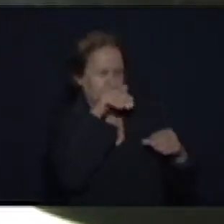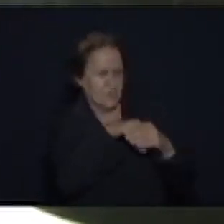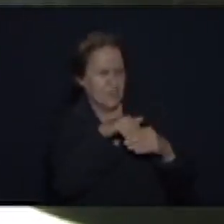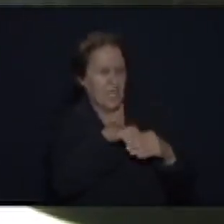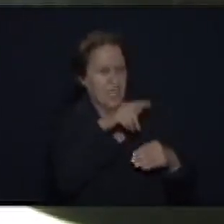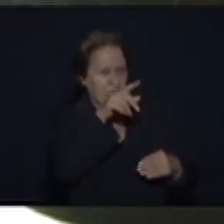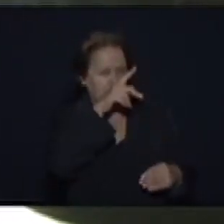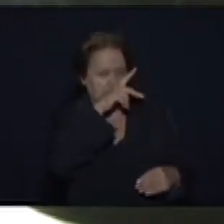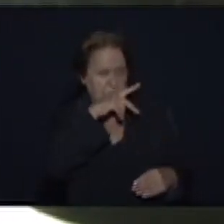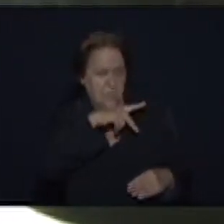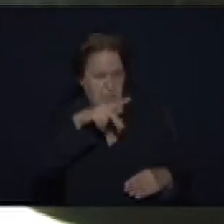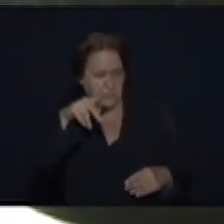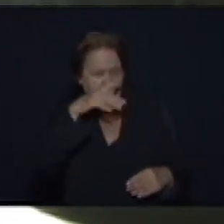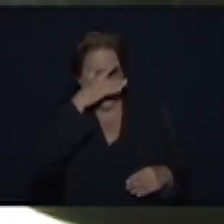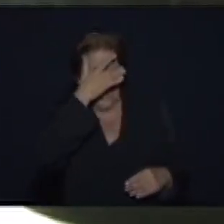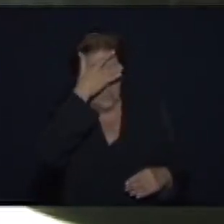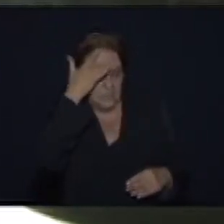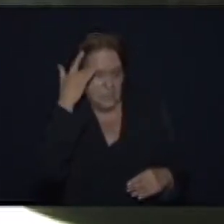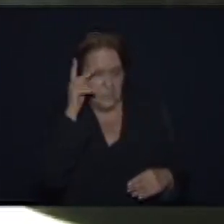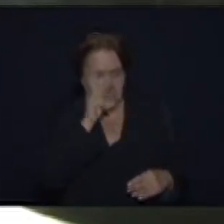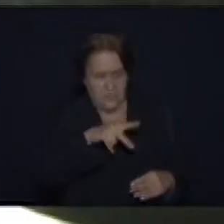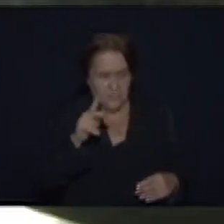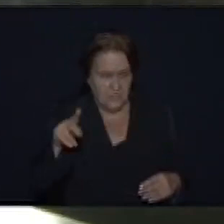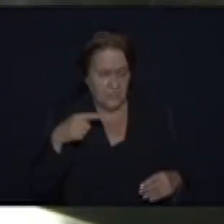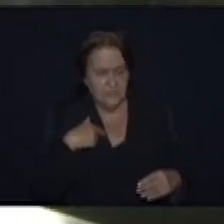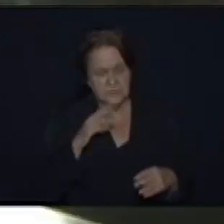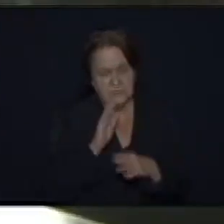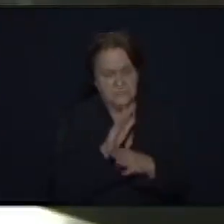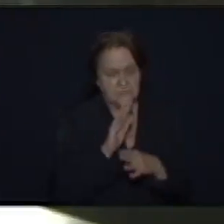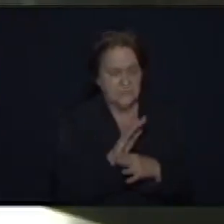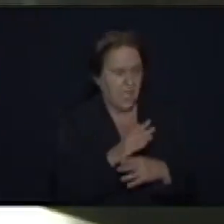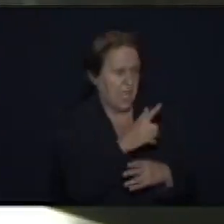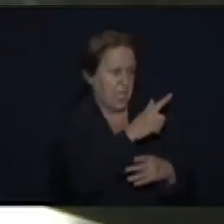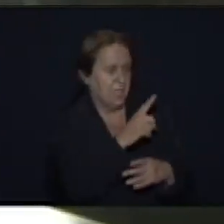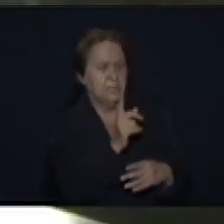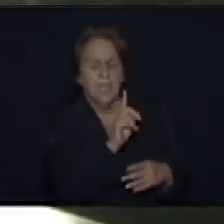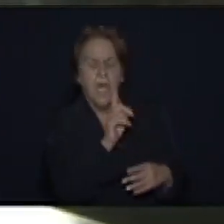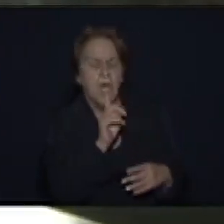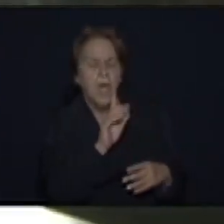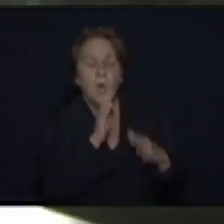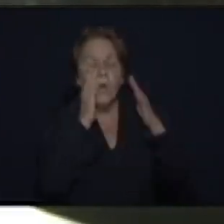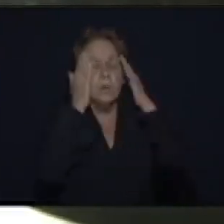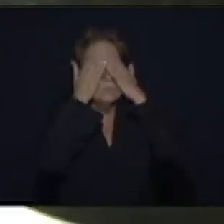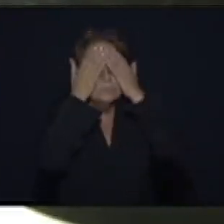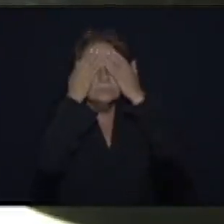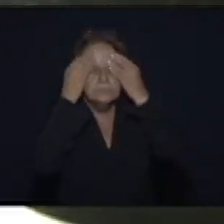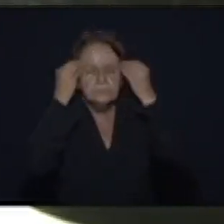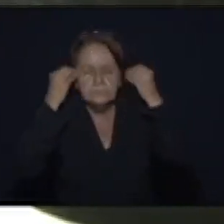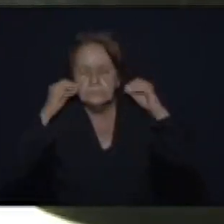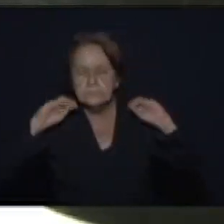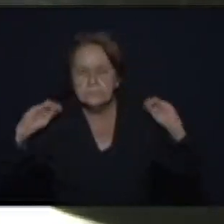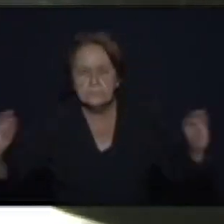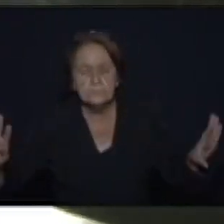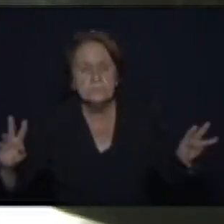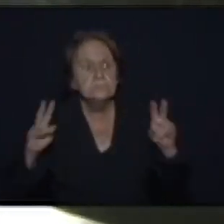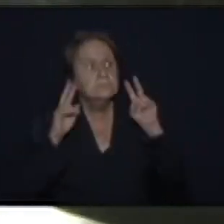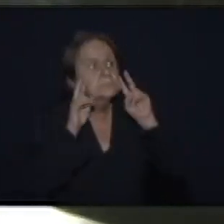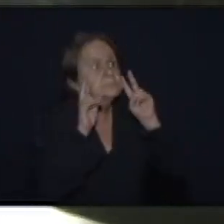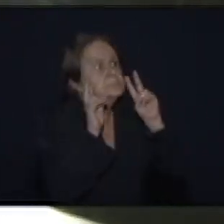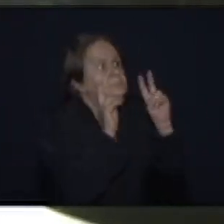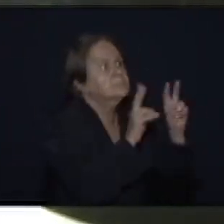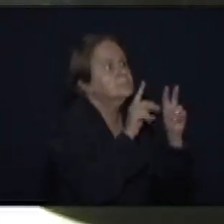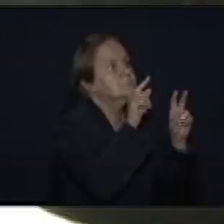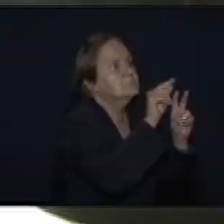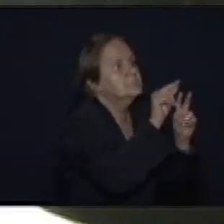manter os salários os direitos aí vou voltar nesse porque esse aqui vai defender o subsídio e não tente enxergar